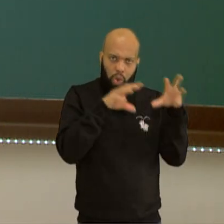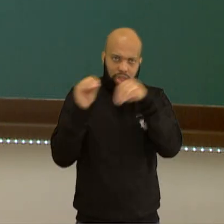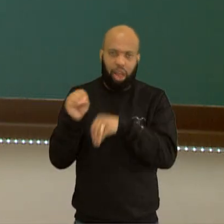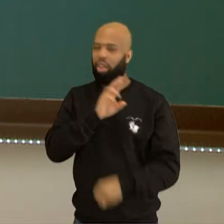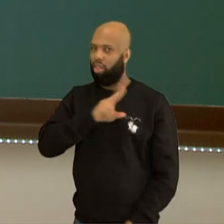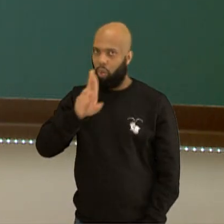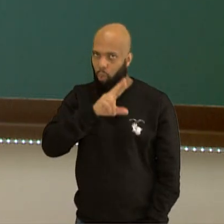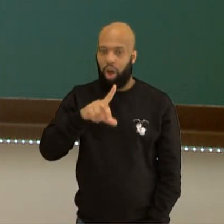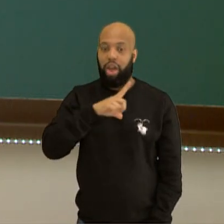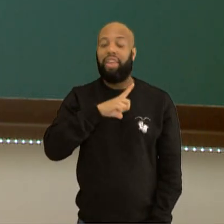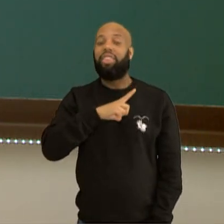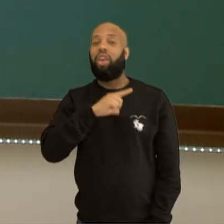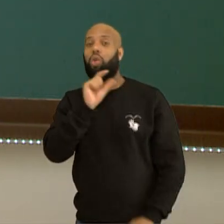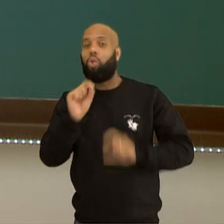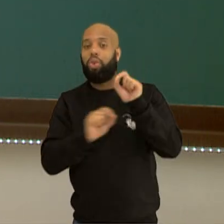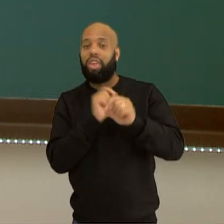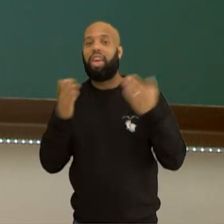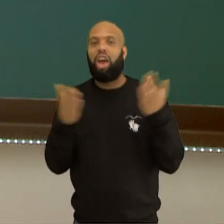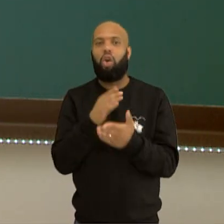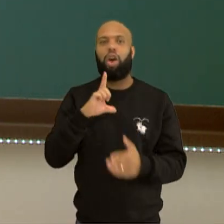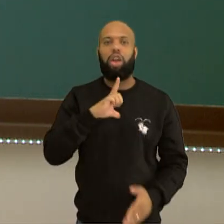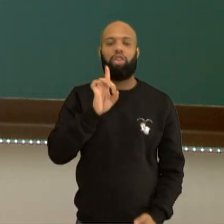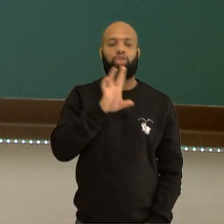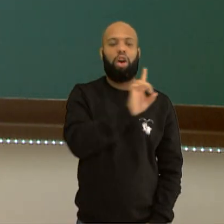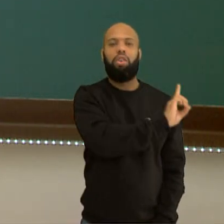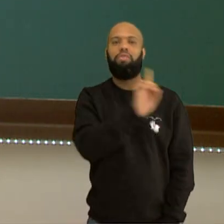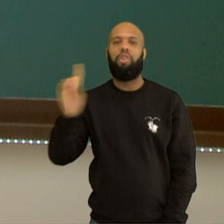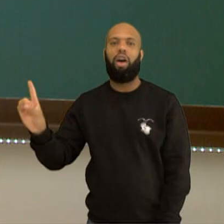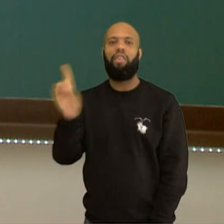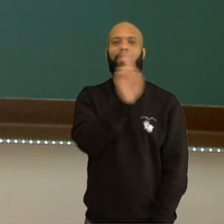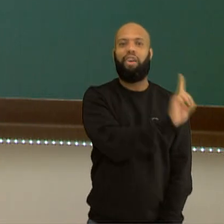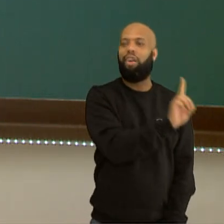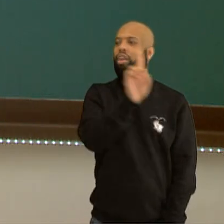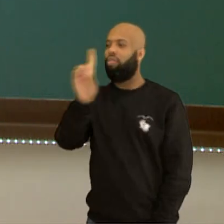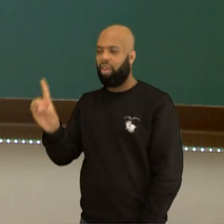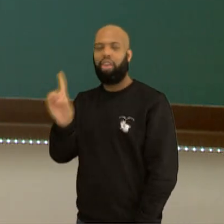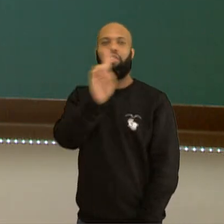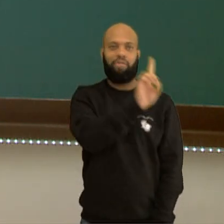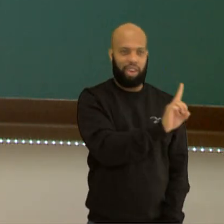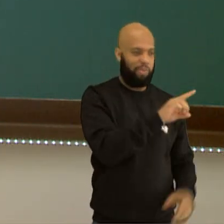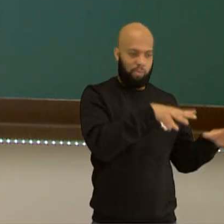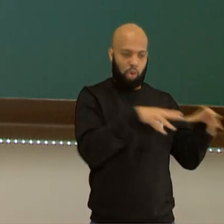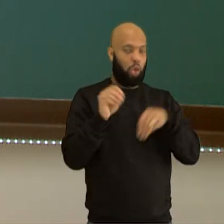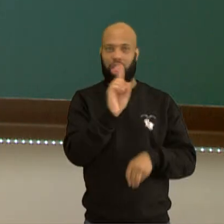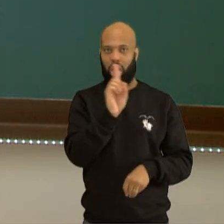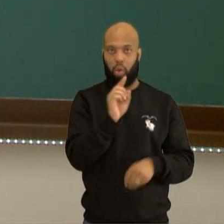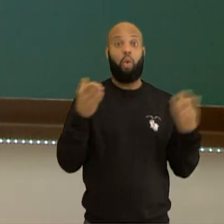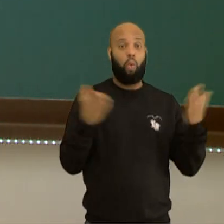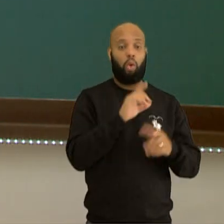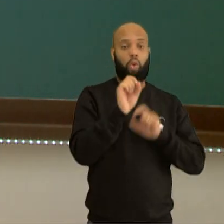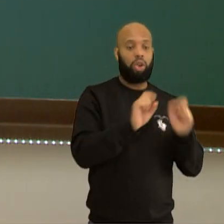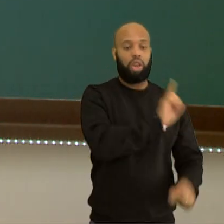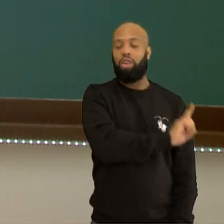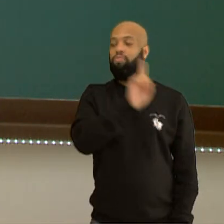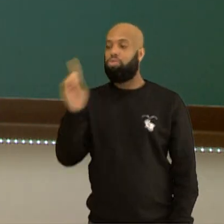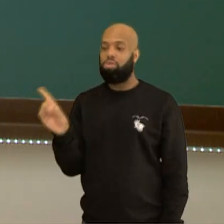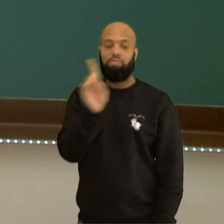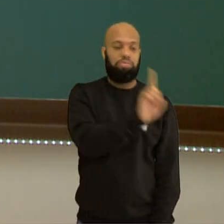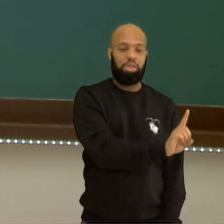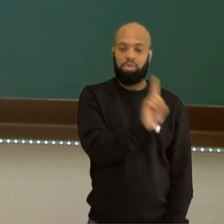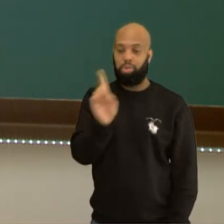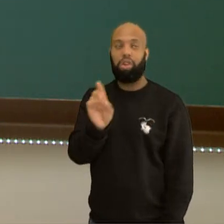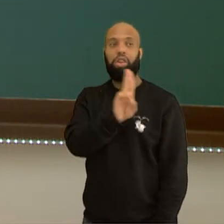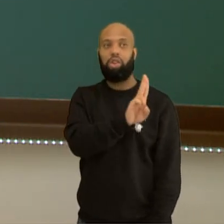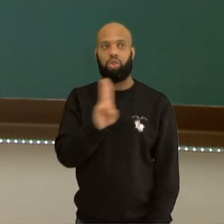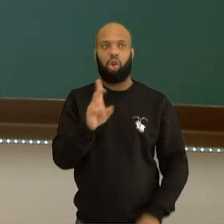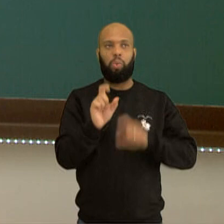migração. A gente diz que é um deslocamento populacional, certo? Que é o chamado movimento pendular,